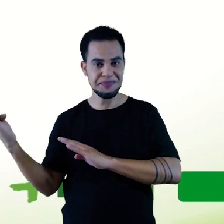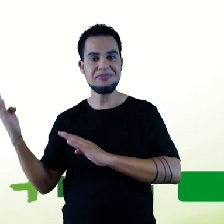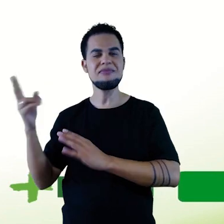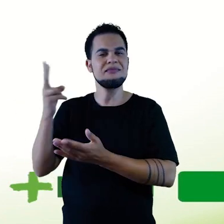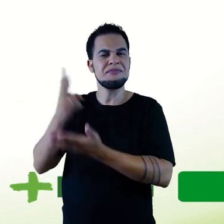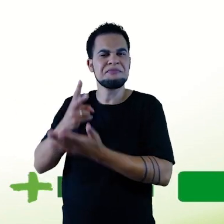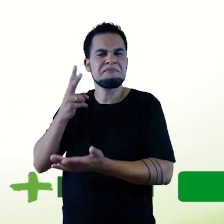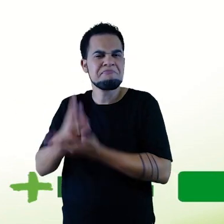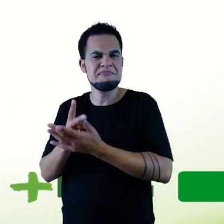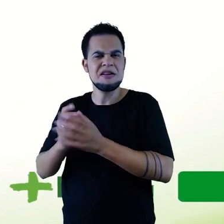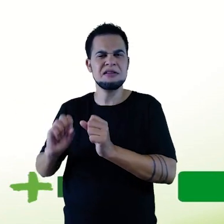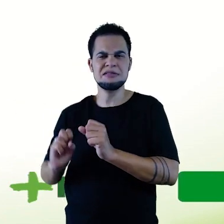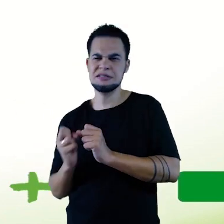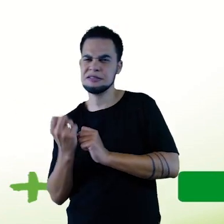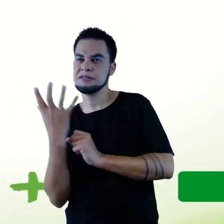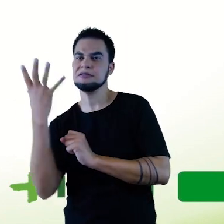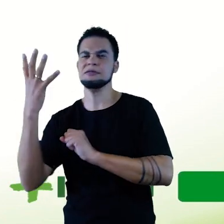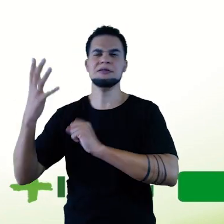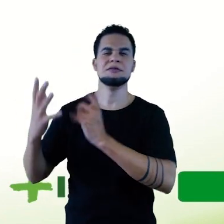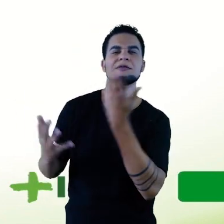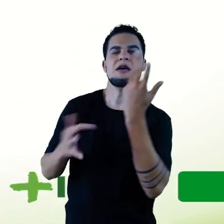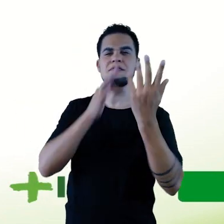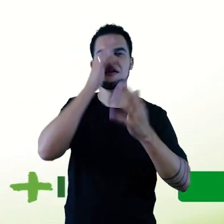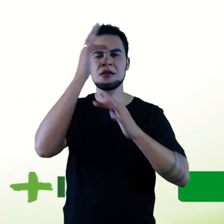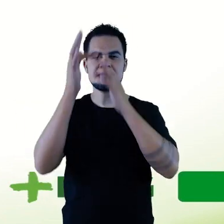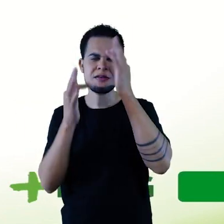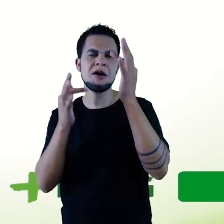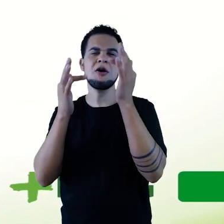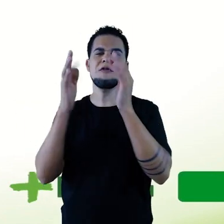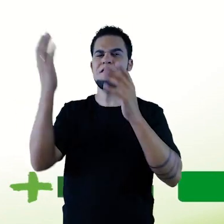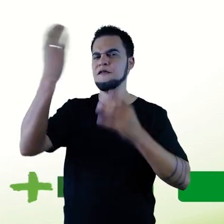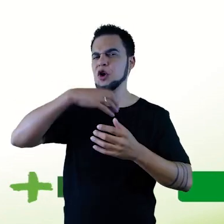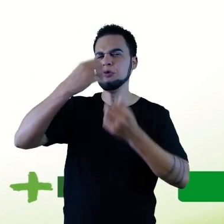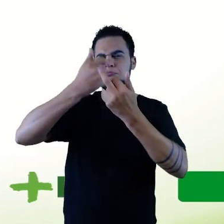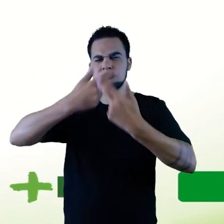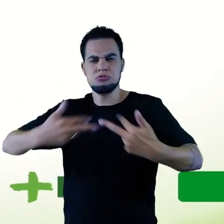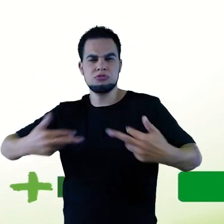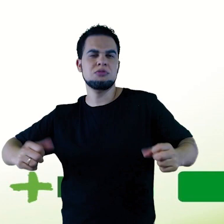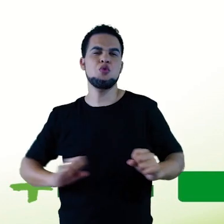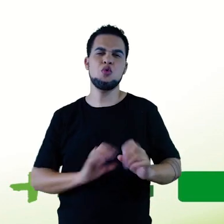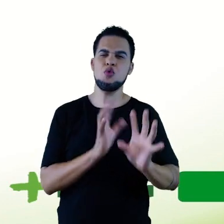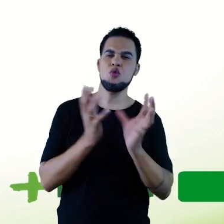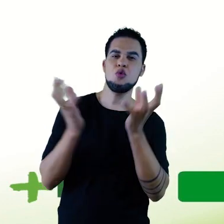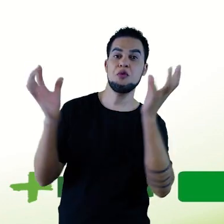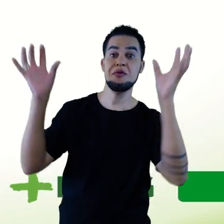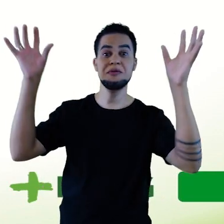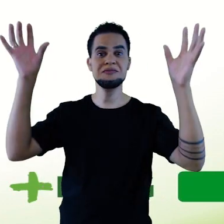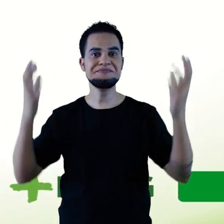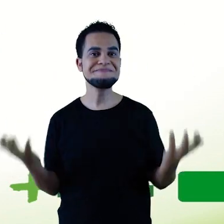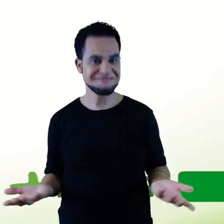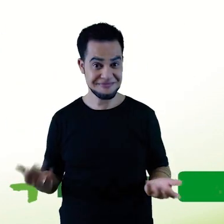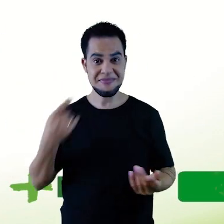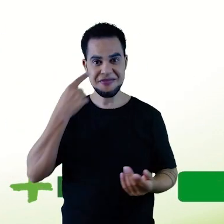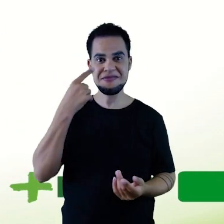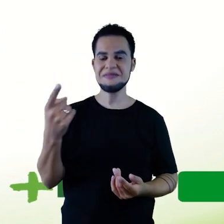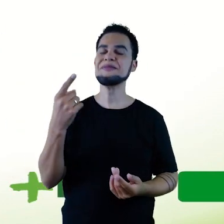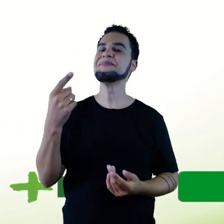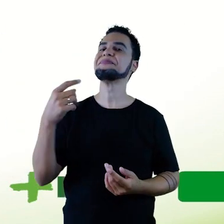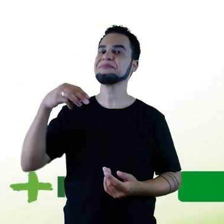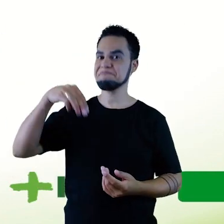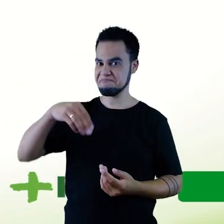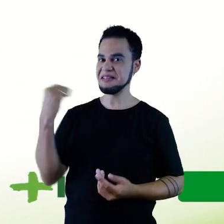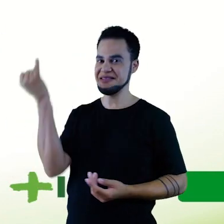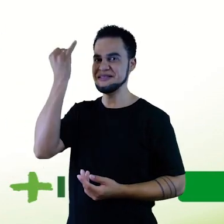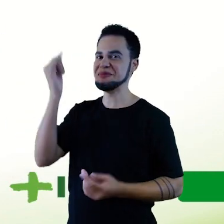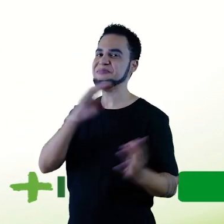de manutenção, de crescimento, de floração, frutificação. Olha só, pessoal, vê se a mitose não é